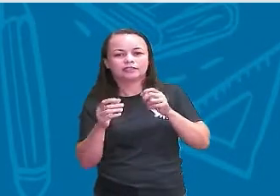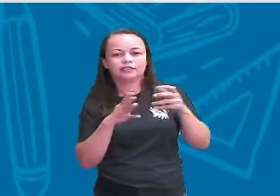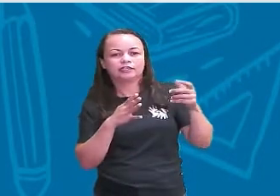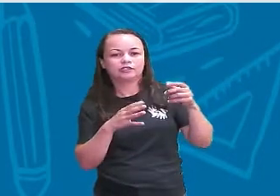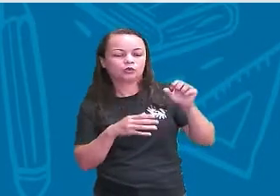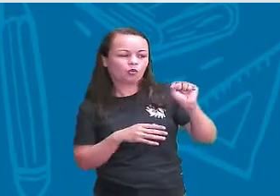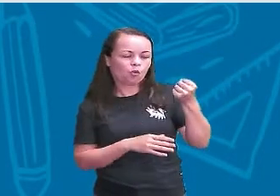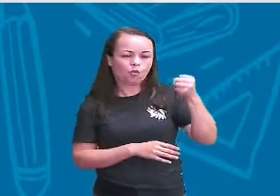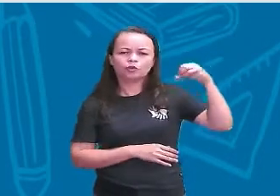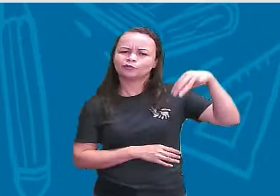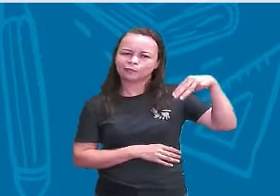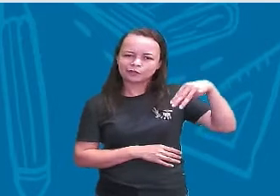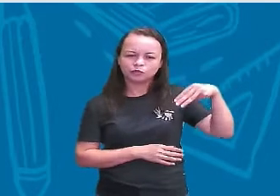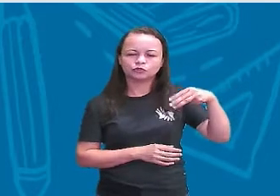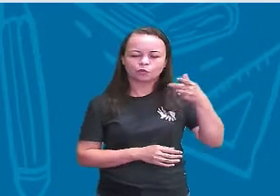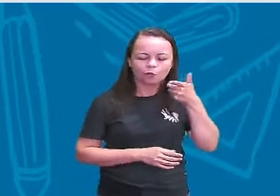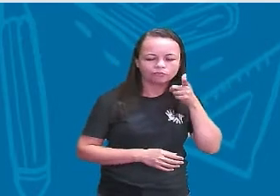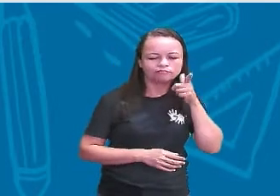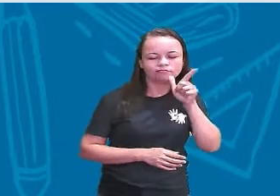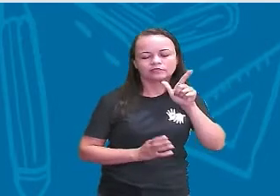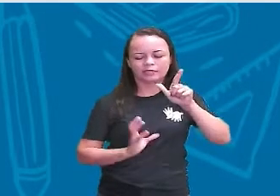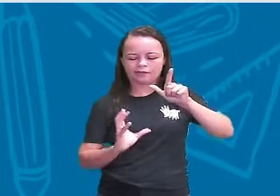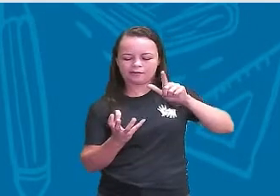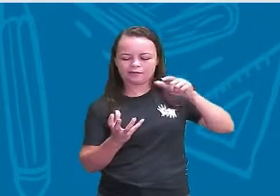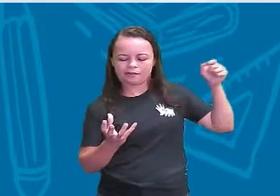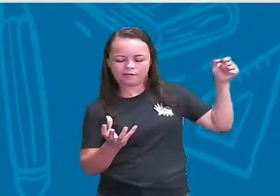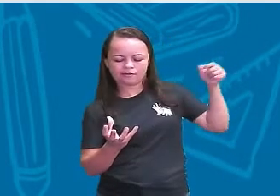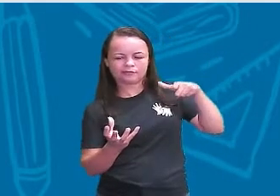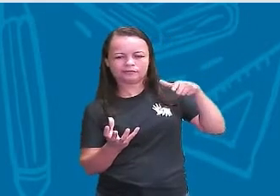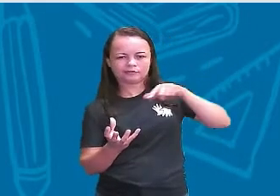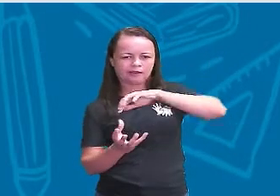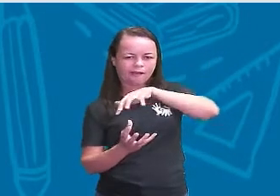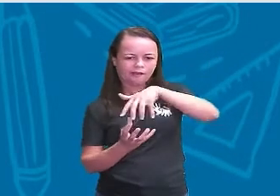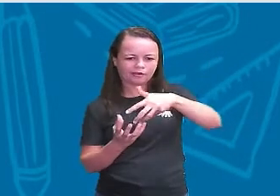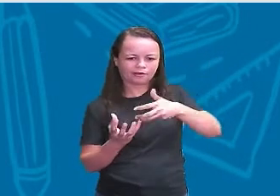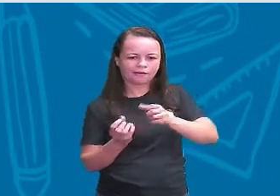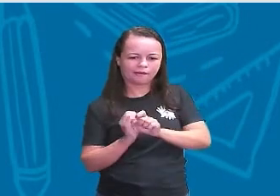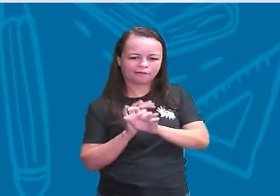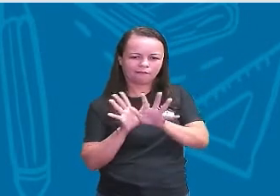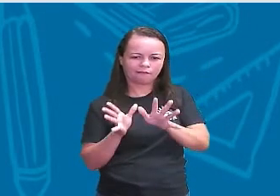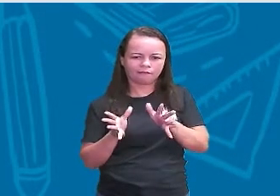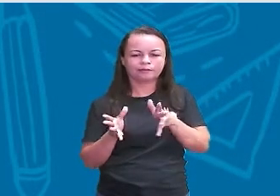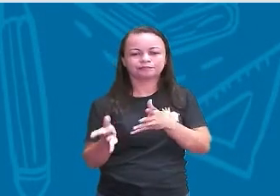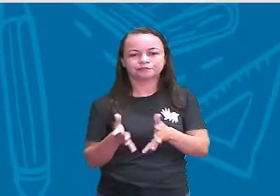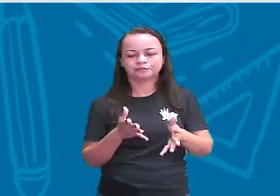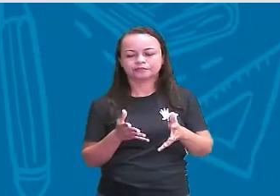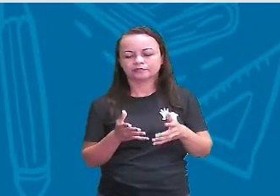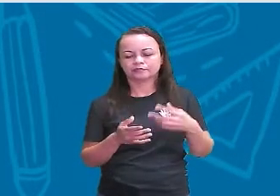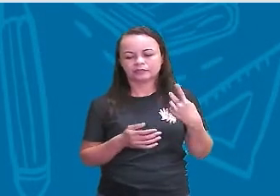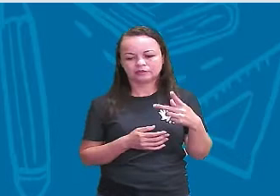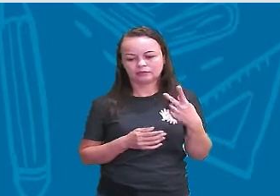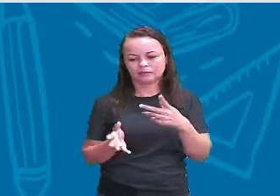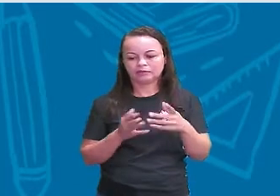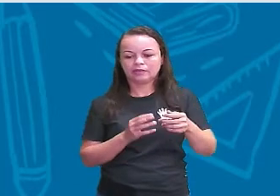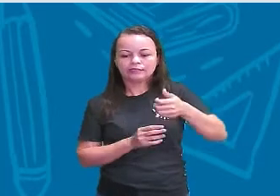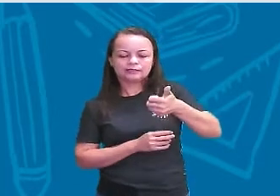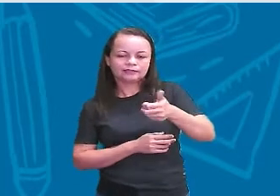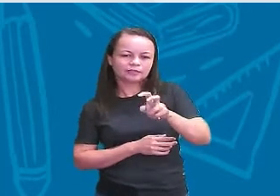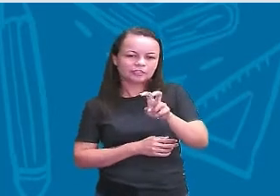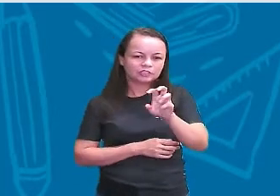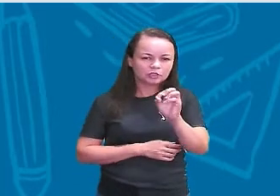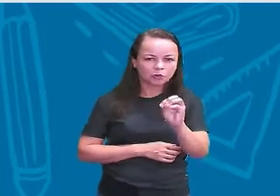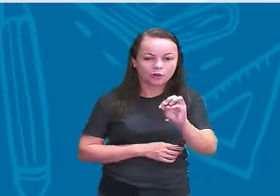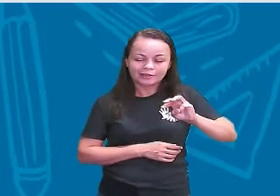de 8 minutos ela consegue chegar aqui na Terra, tá certo? E aí eu coloquei esse valor astronômico aí, a